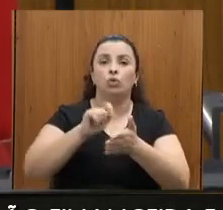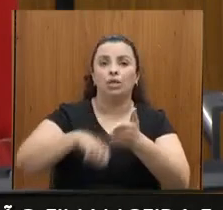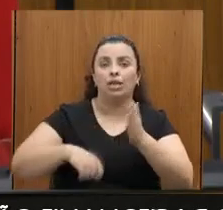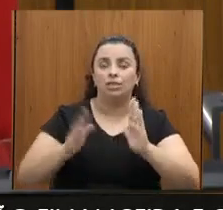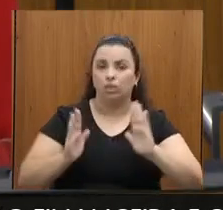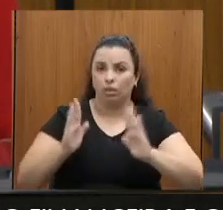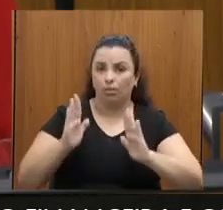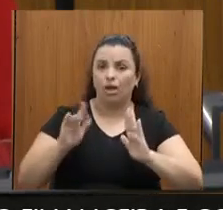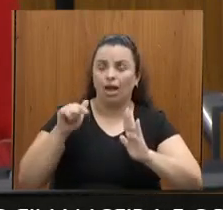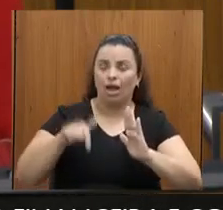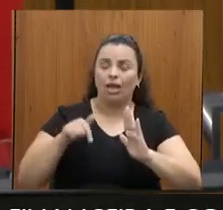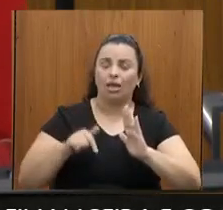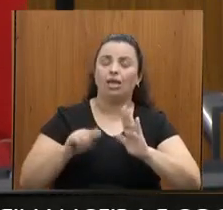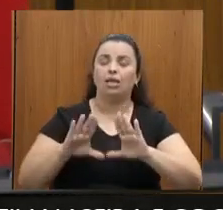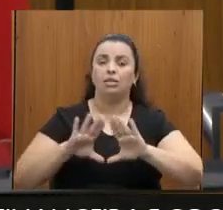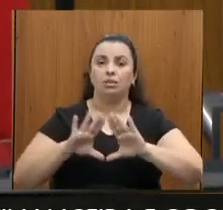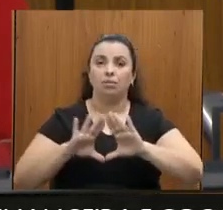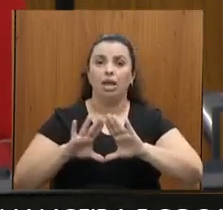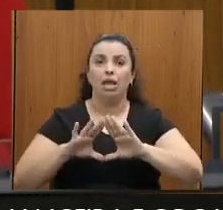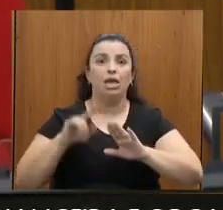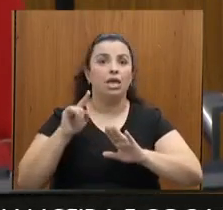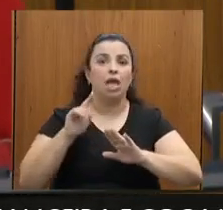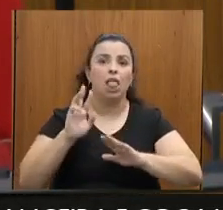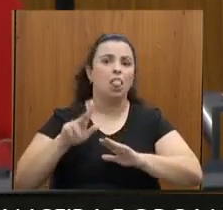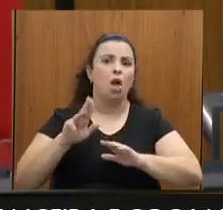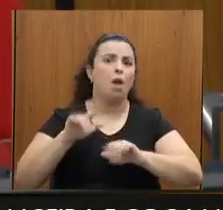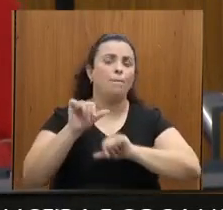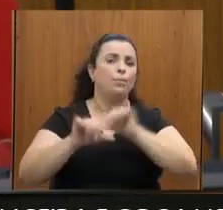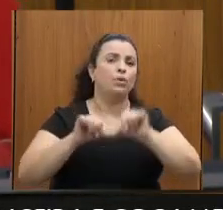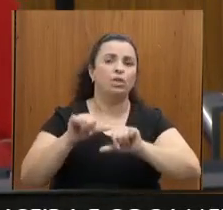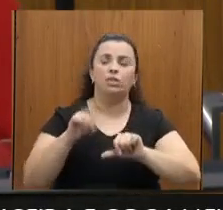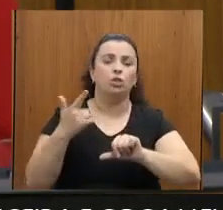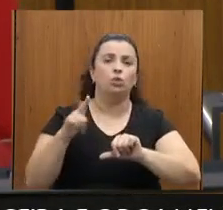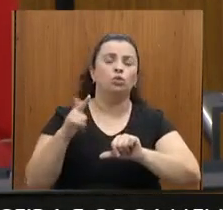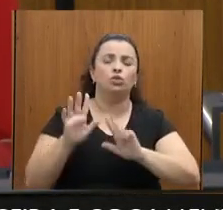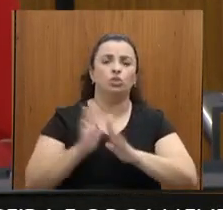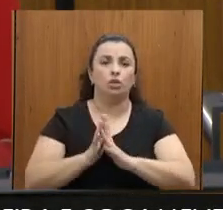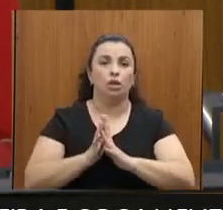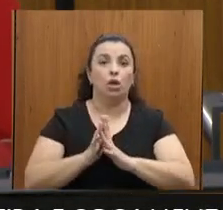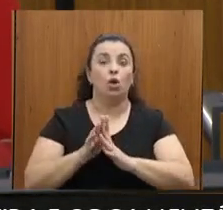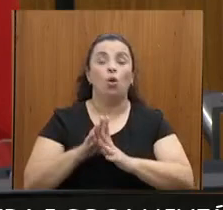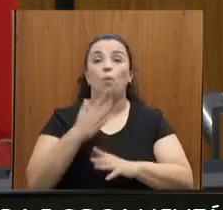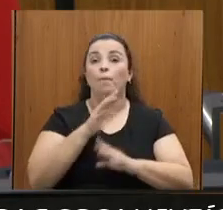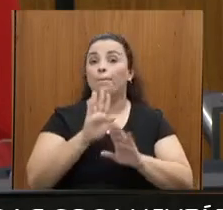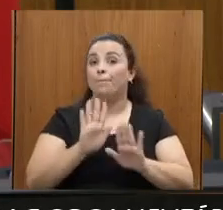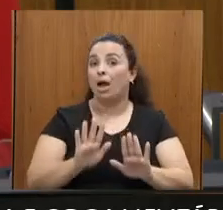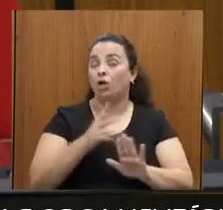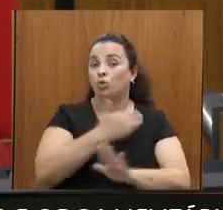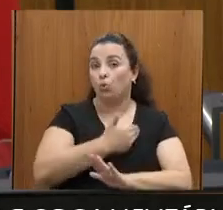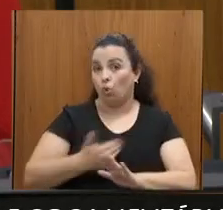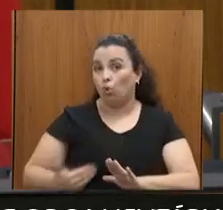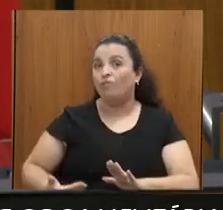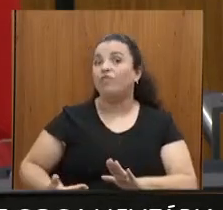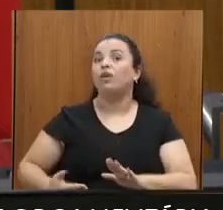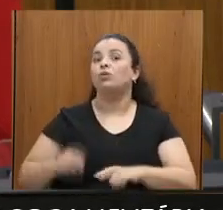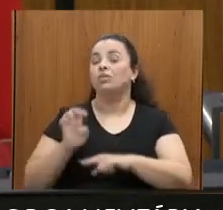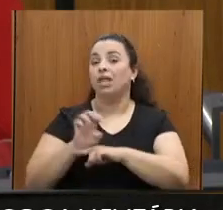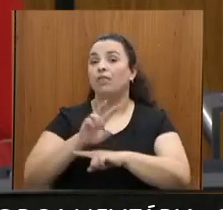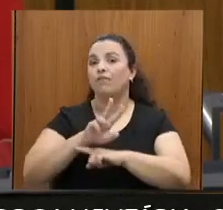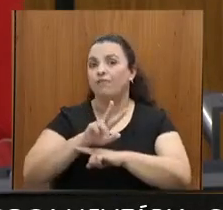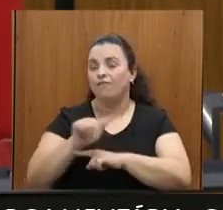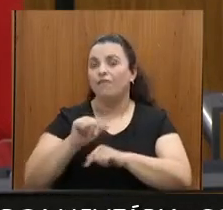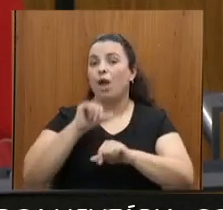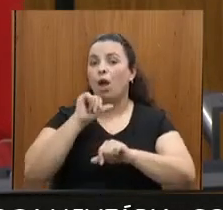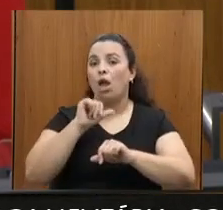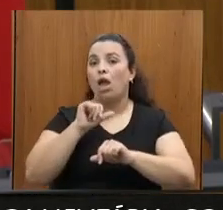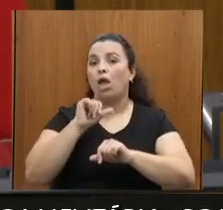aqui na Assembleia, que mudanças não seriam feitas. O governo do Estado vai promover mudanças significativas na vida